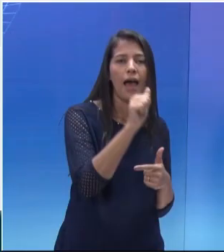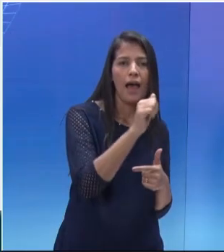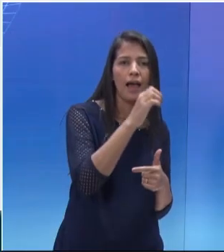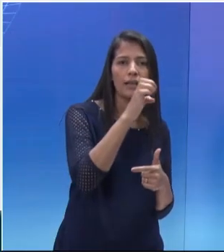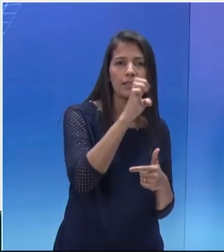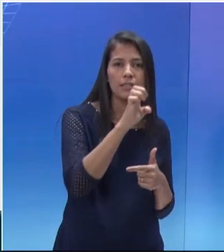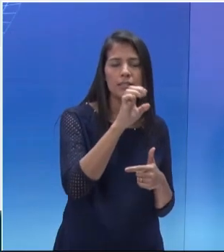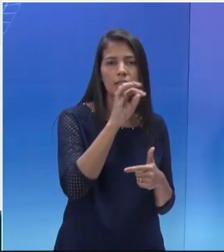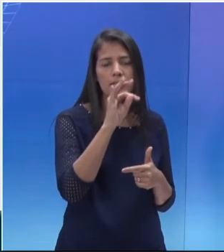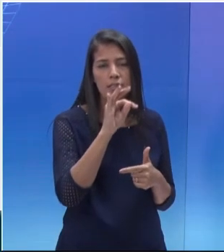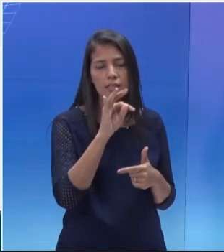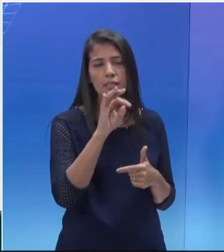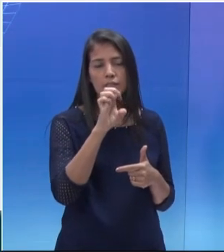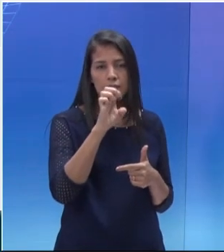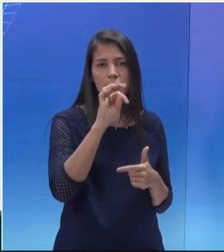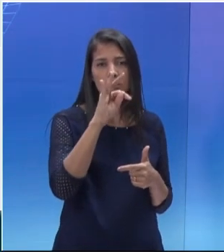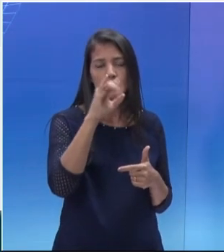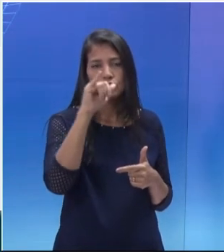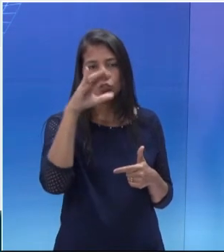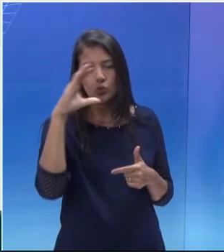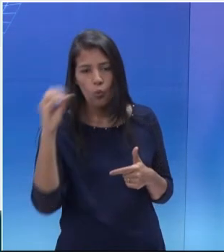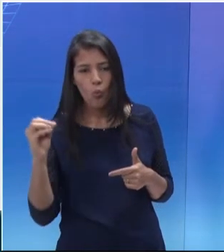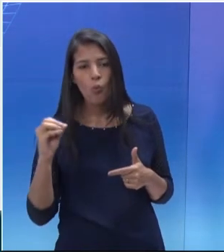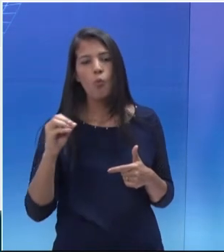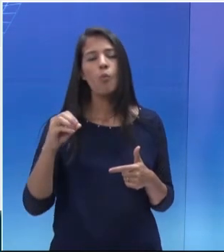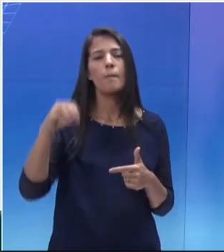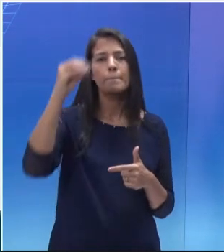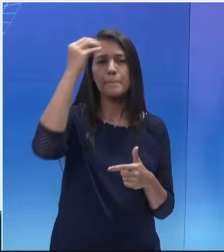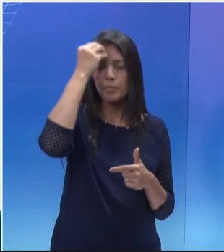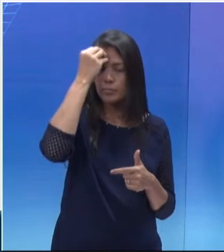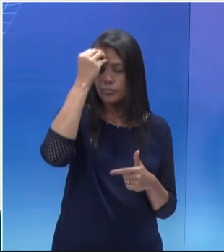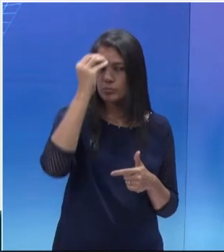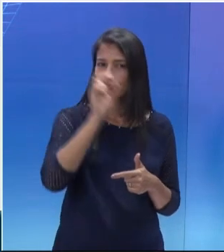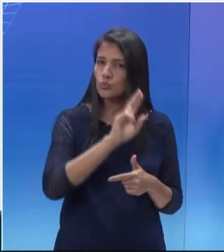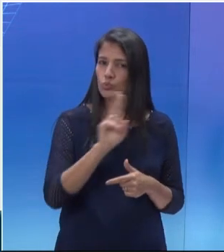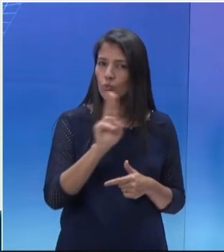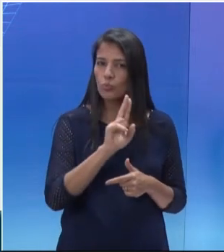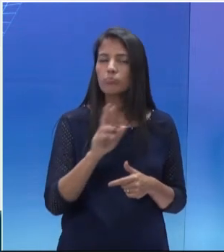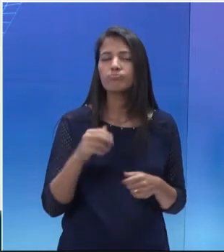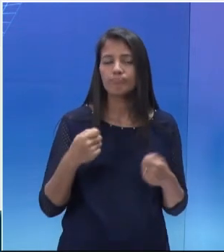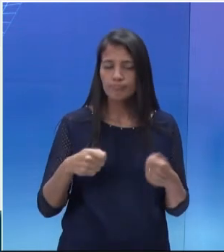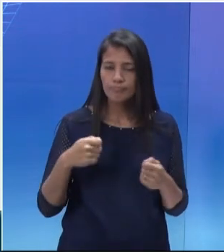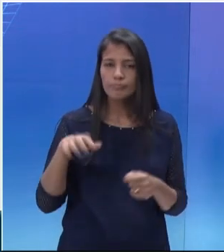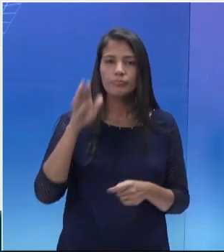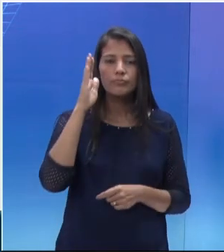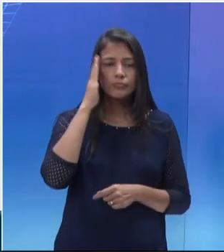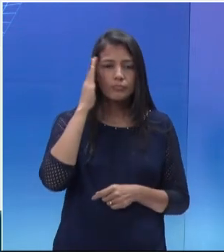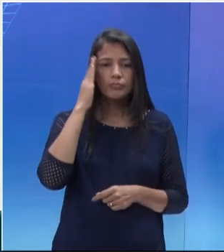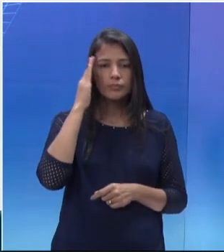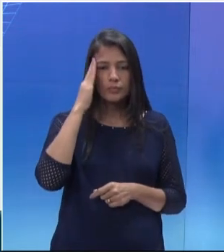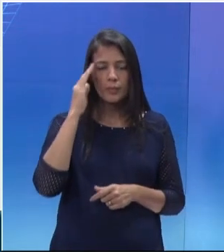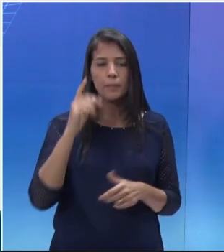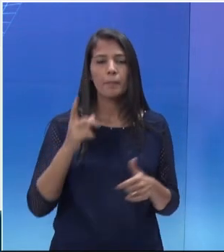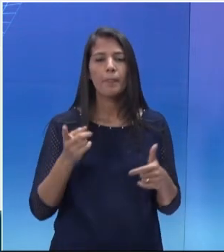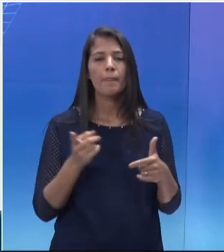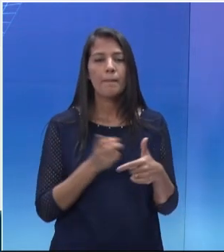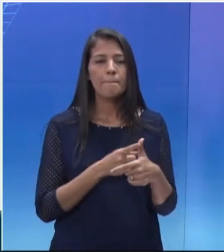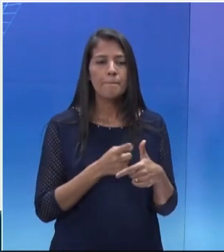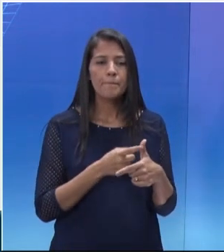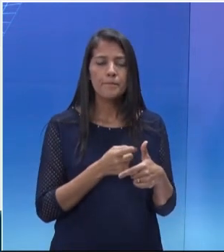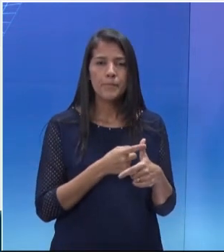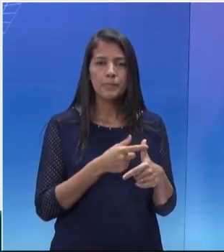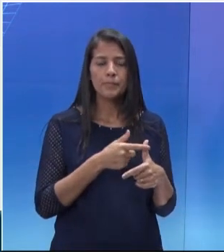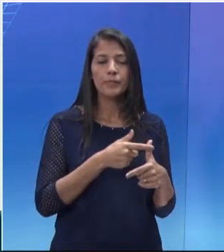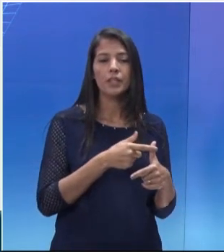O ácido acetilsalicílico possui massa de 180 gramas, massa molar, correto? O ácido